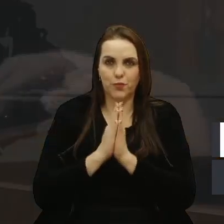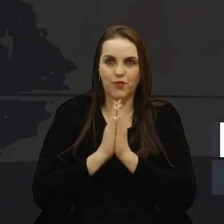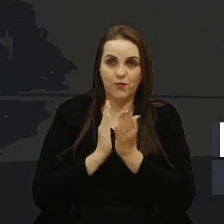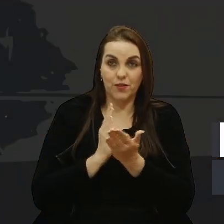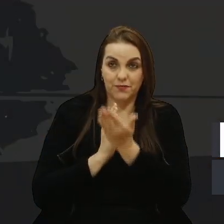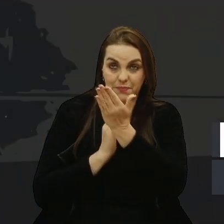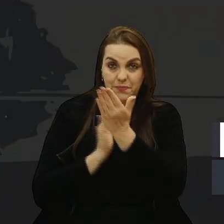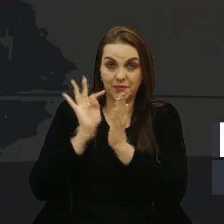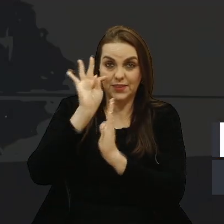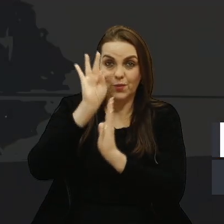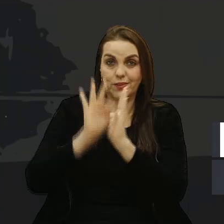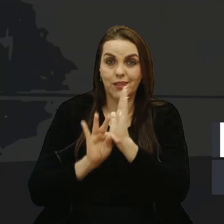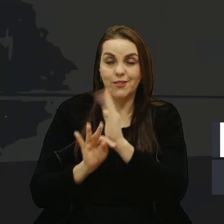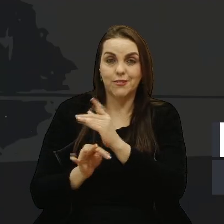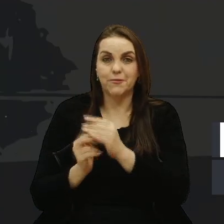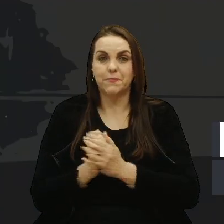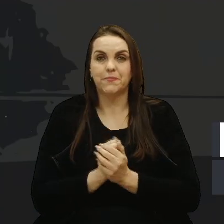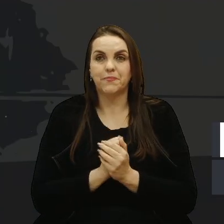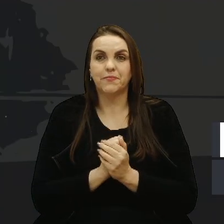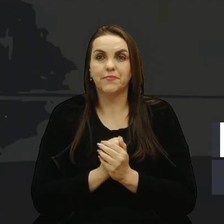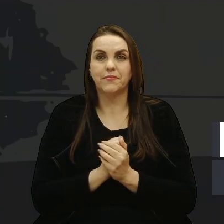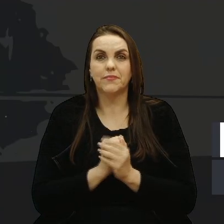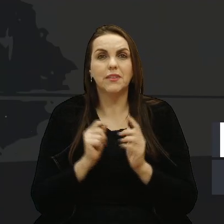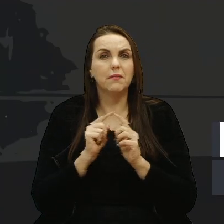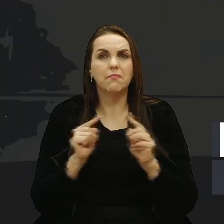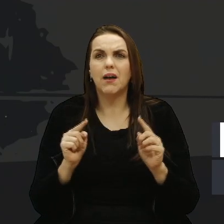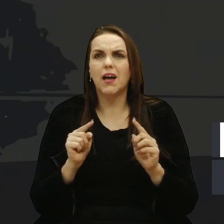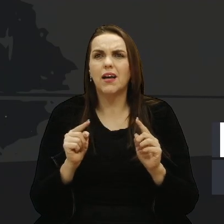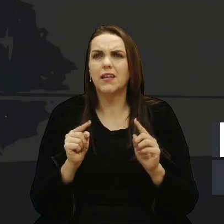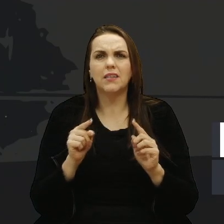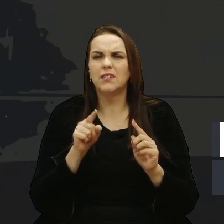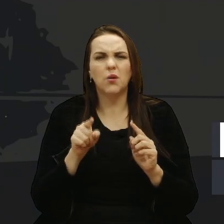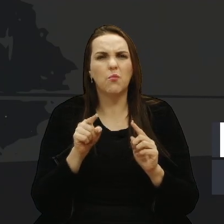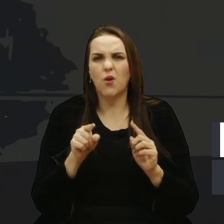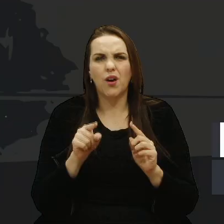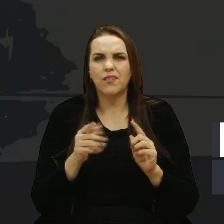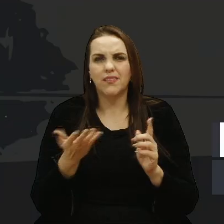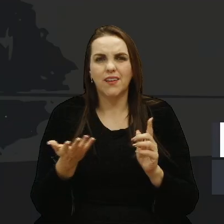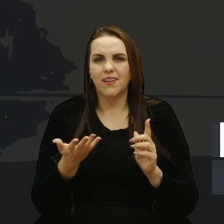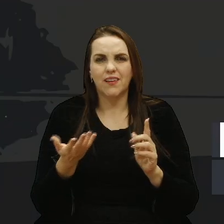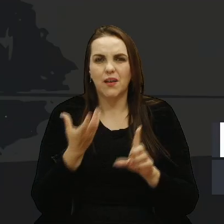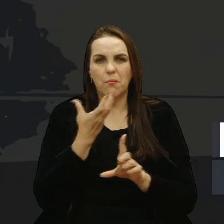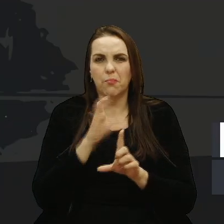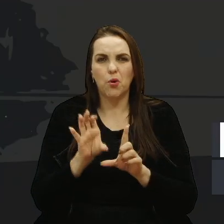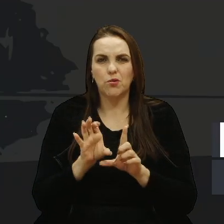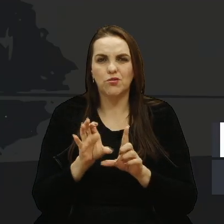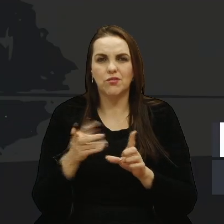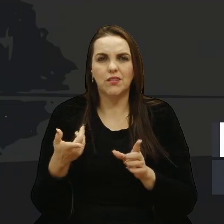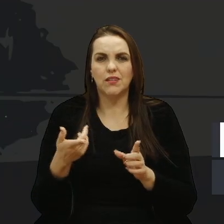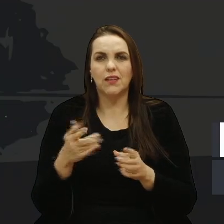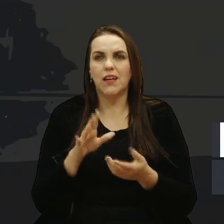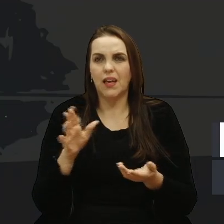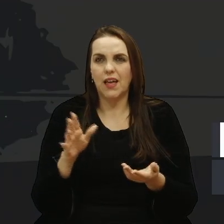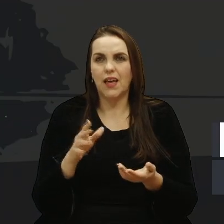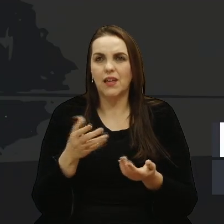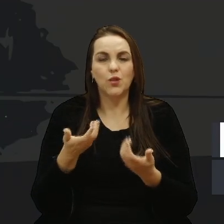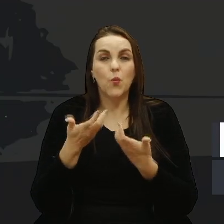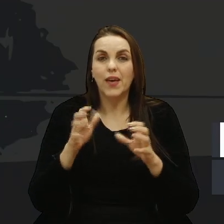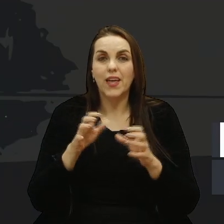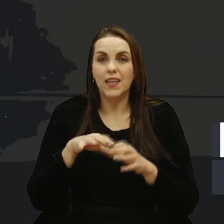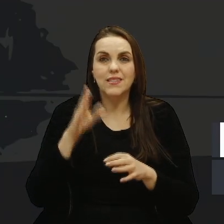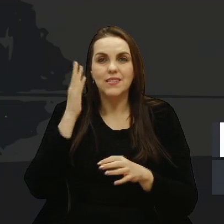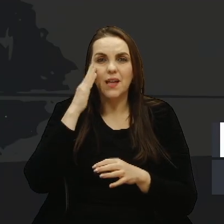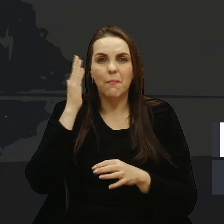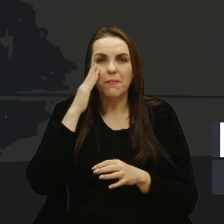o texto, né, dela, mas não coloquem uma postagem lá sem ao menos querer ouvir as pessoas que lidam